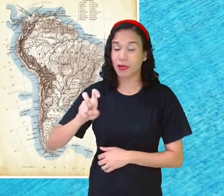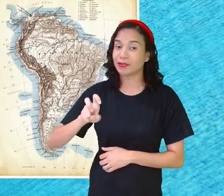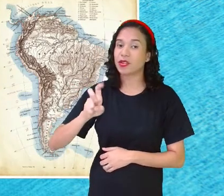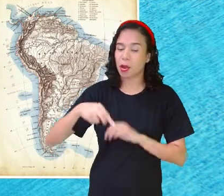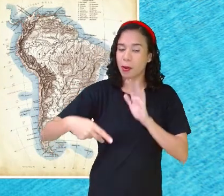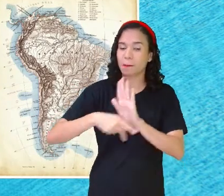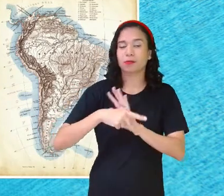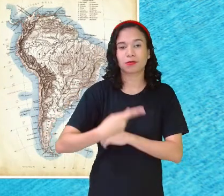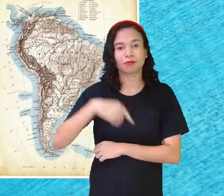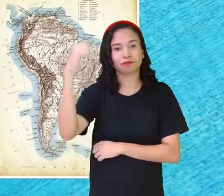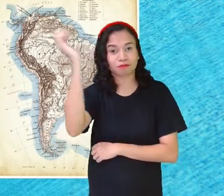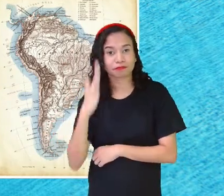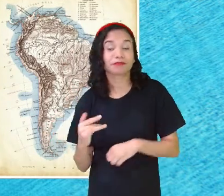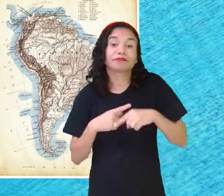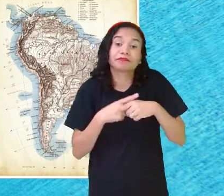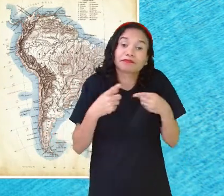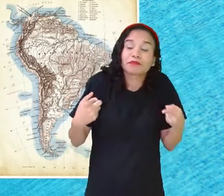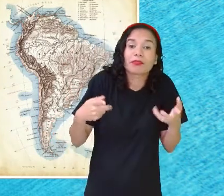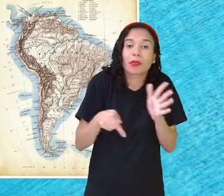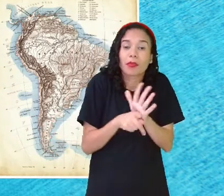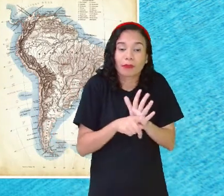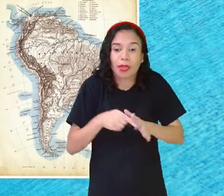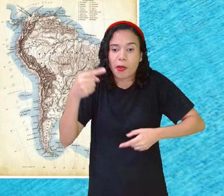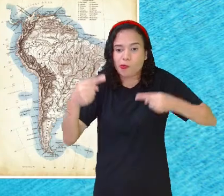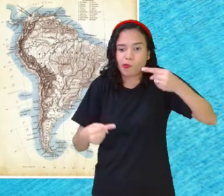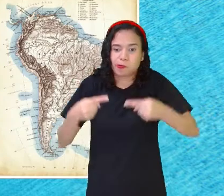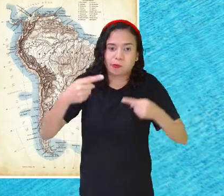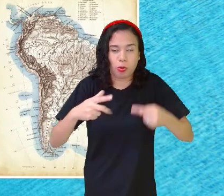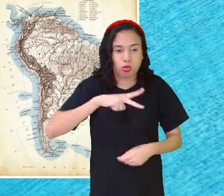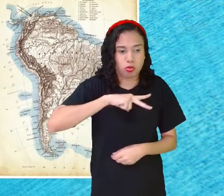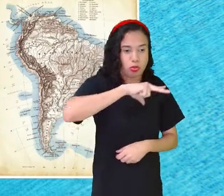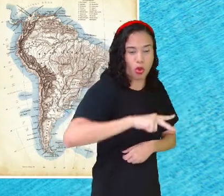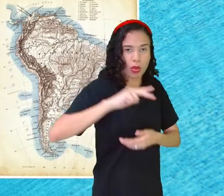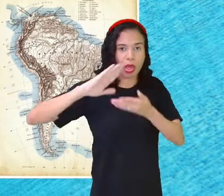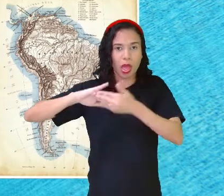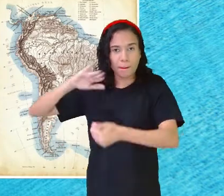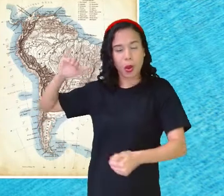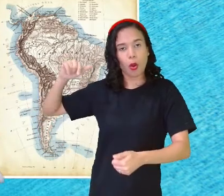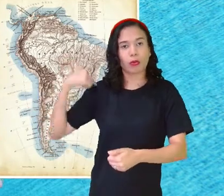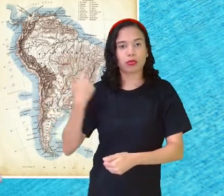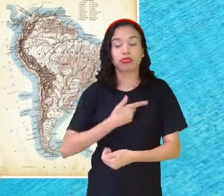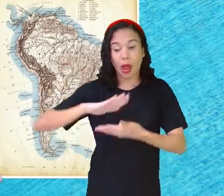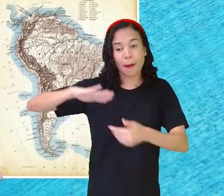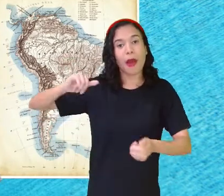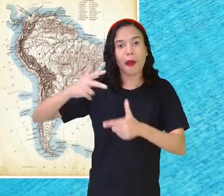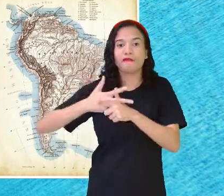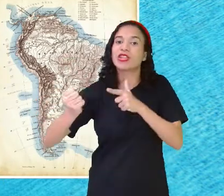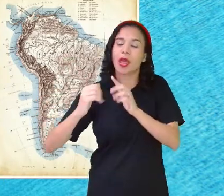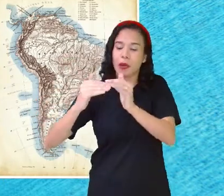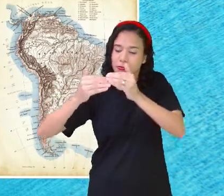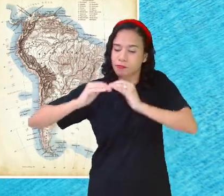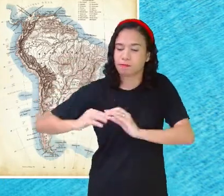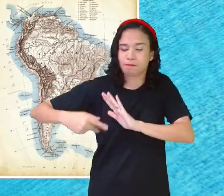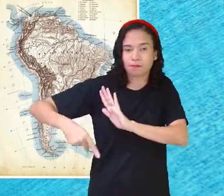1825. Mas acontece que na disputa entre os portugueses e os espanhóis, a Espanha acabou vencendo.